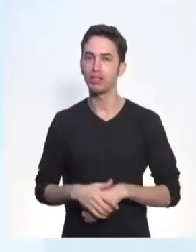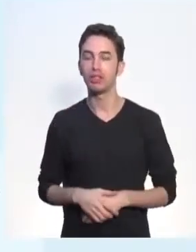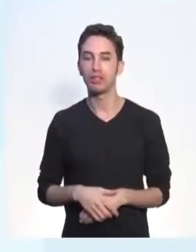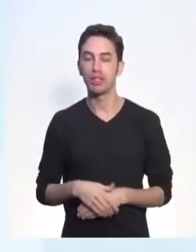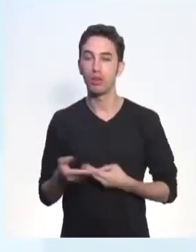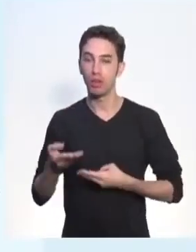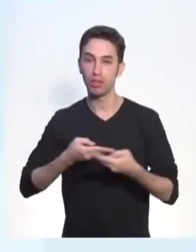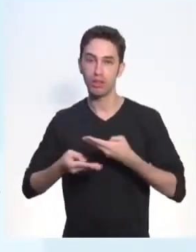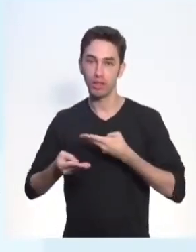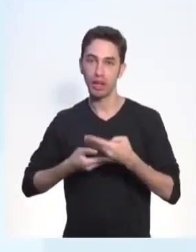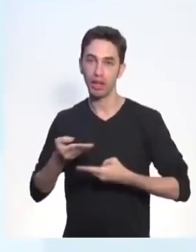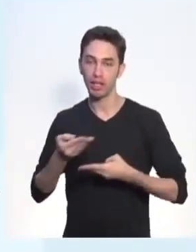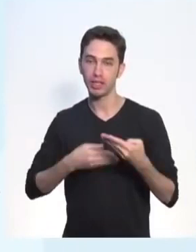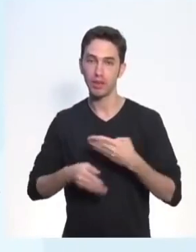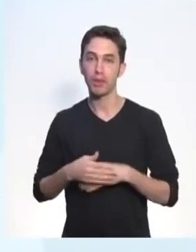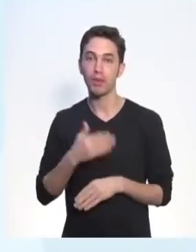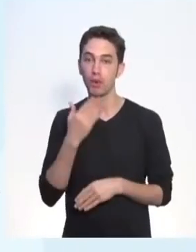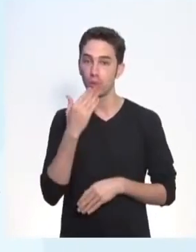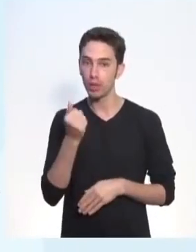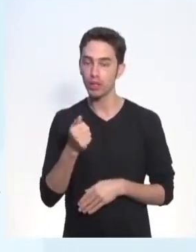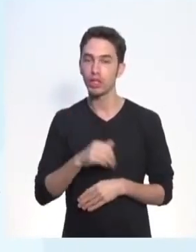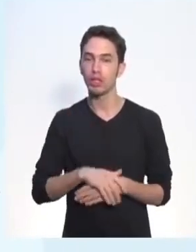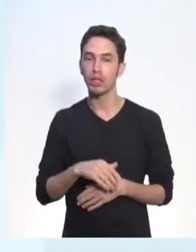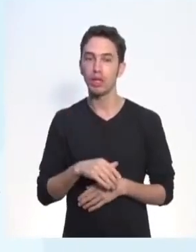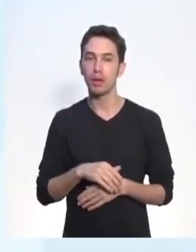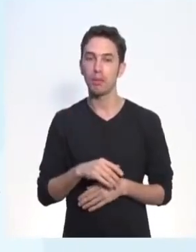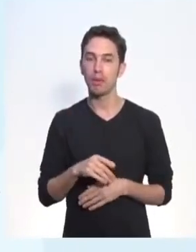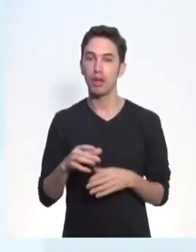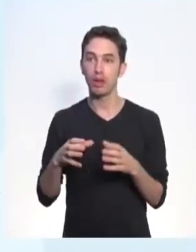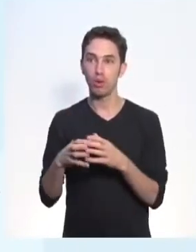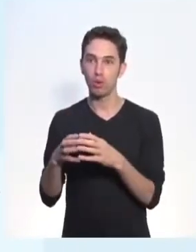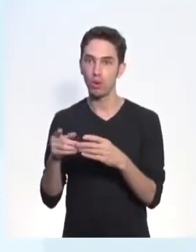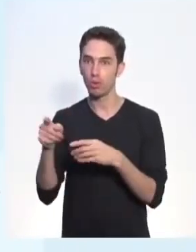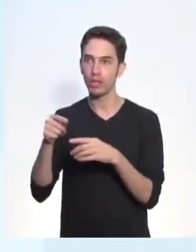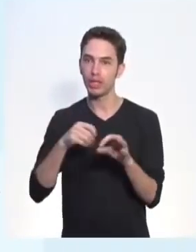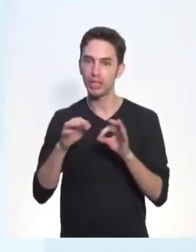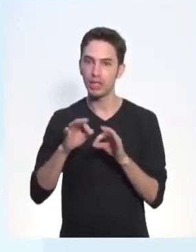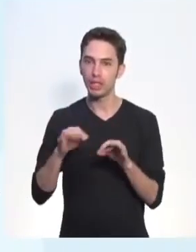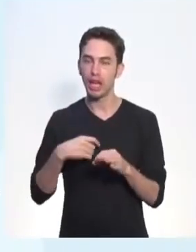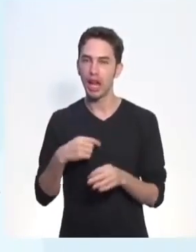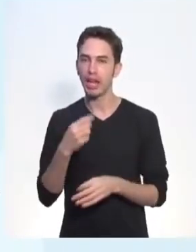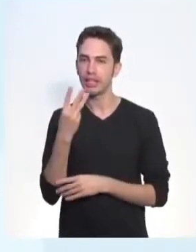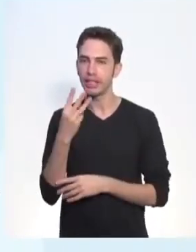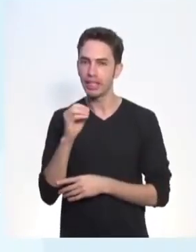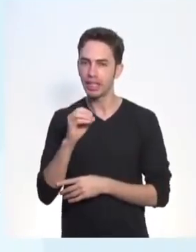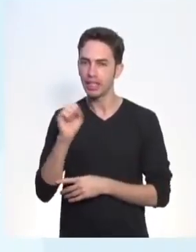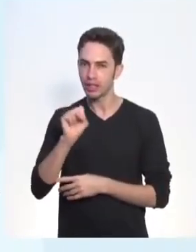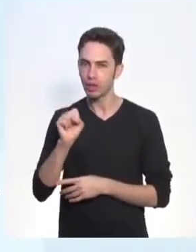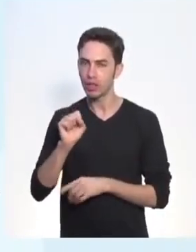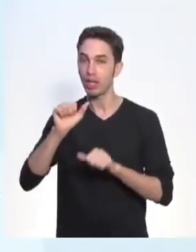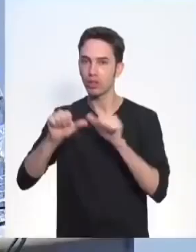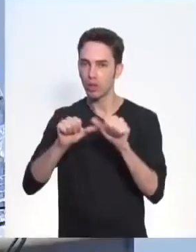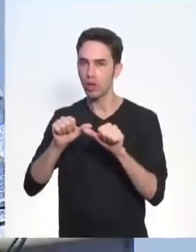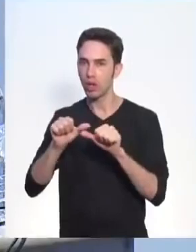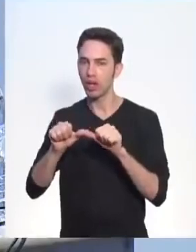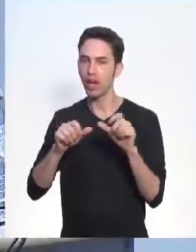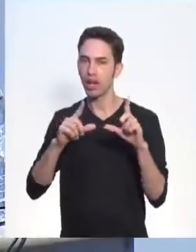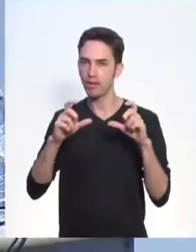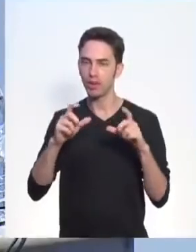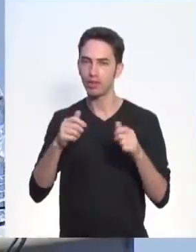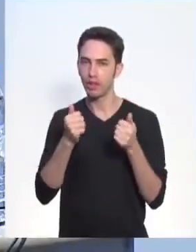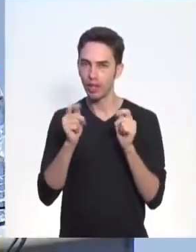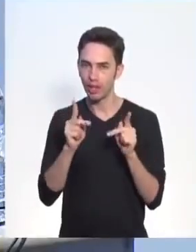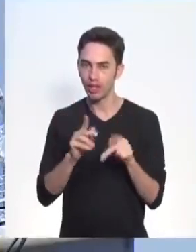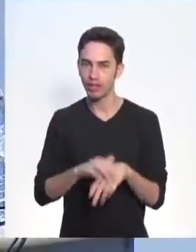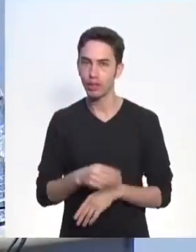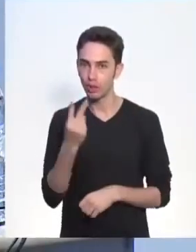na interação, eu vou pedir para a produção, assim, a cada 30 segundos, modificar a imagem, por favor, tá?